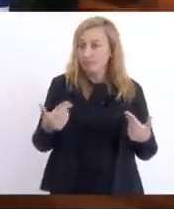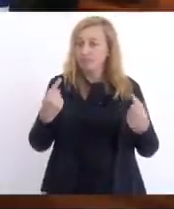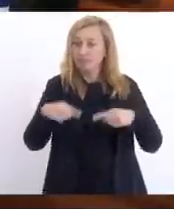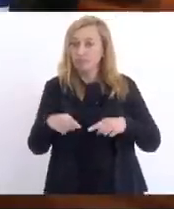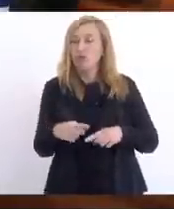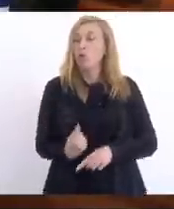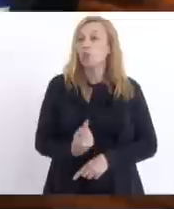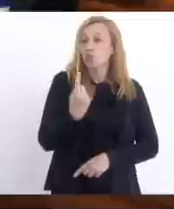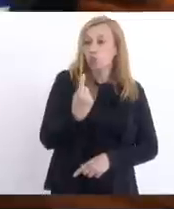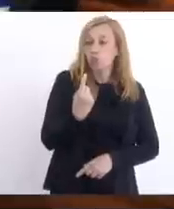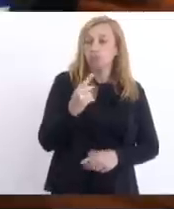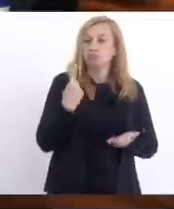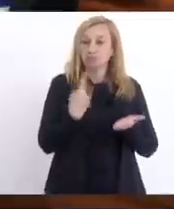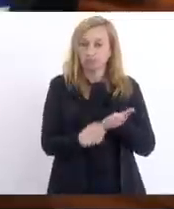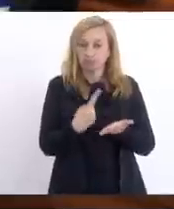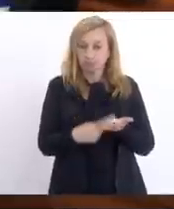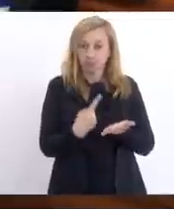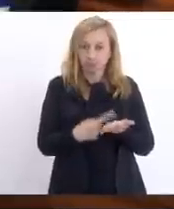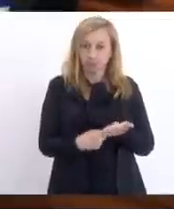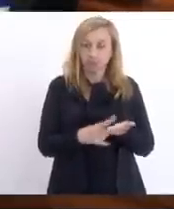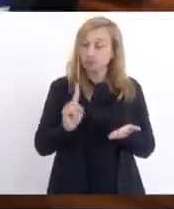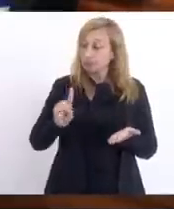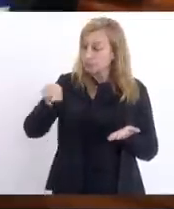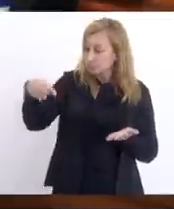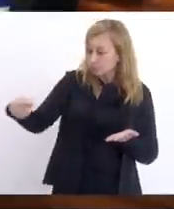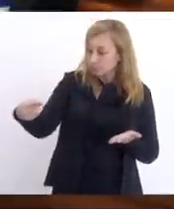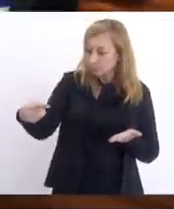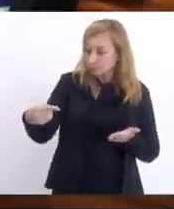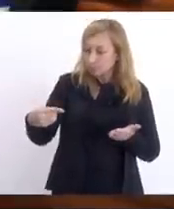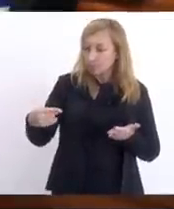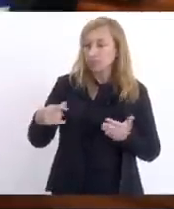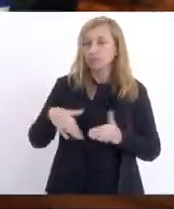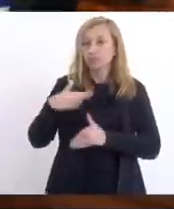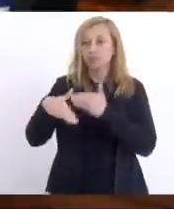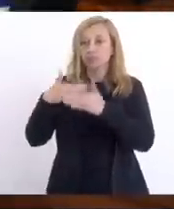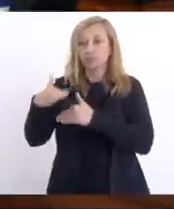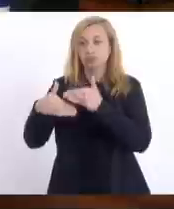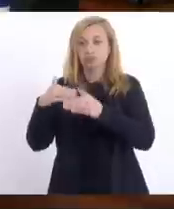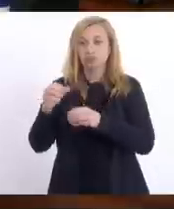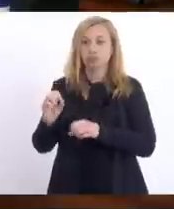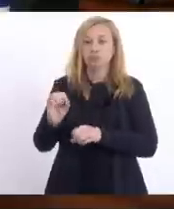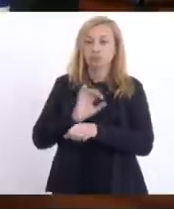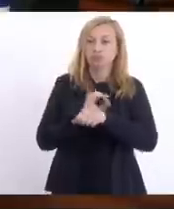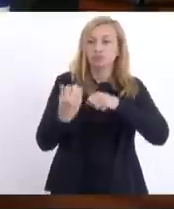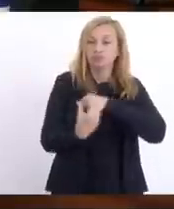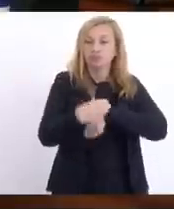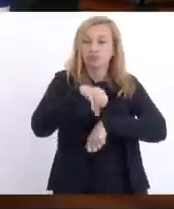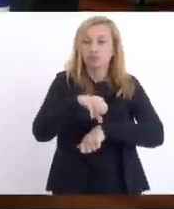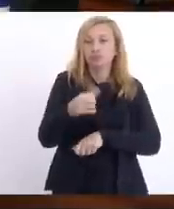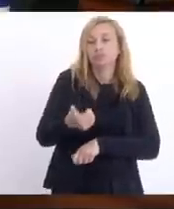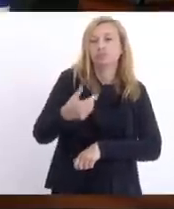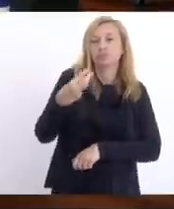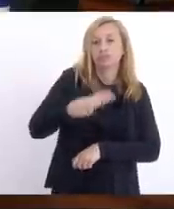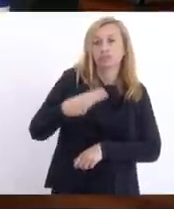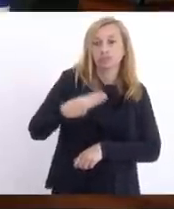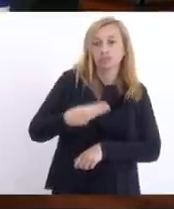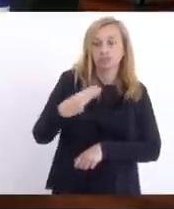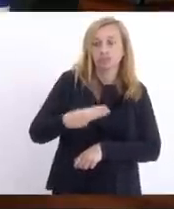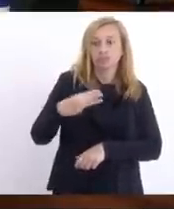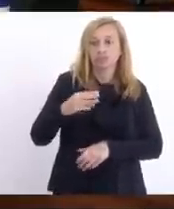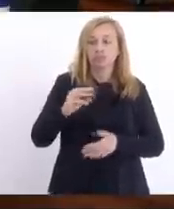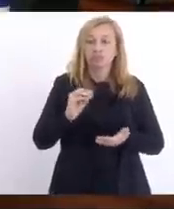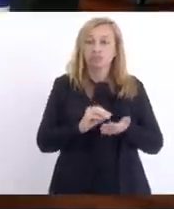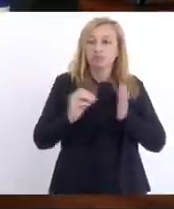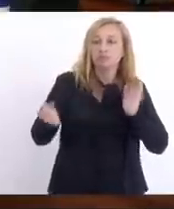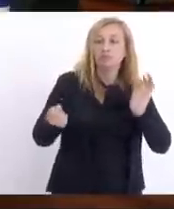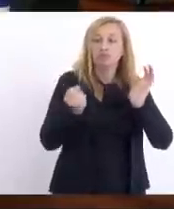Uma é a do acordo, a outra é a evolução da Covid e a terceira é a ausência do impacto.